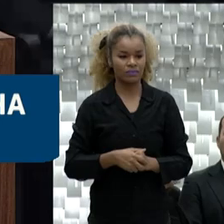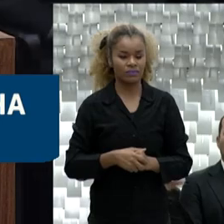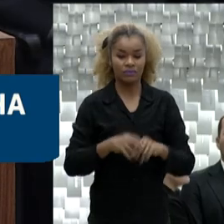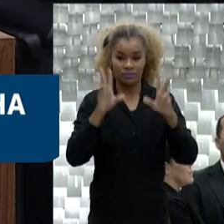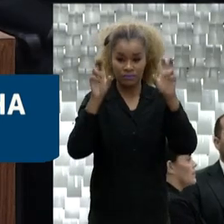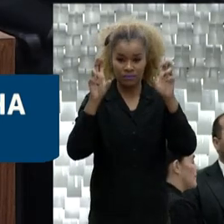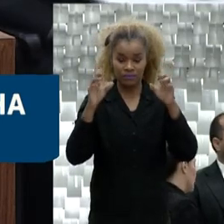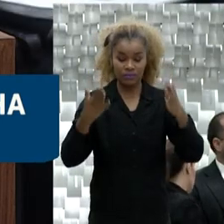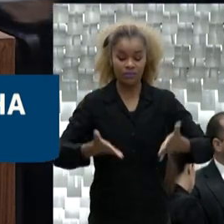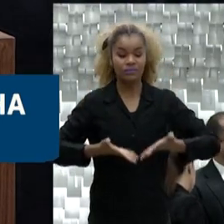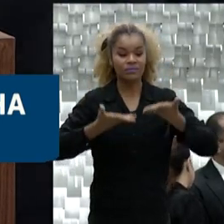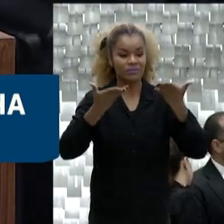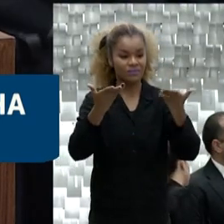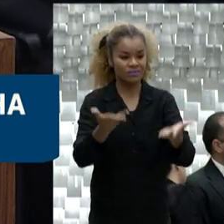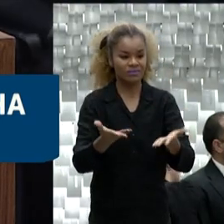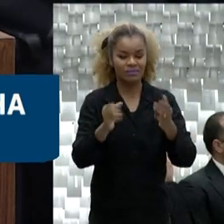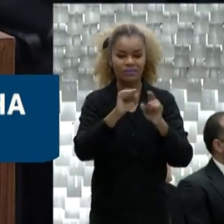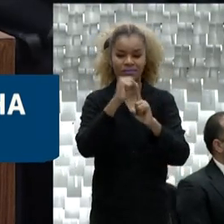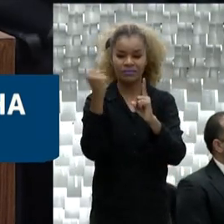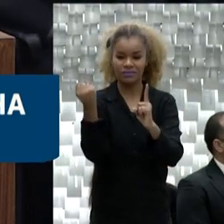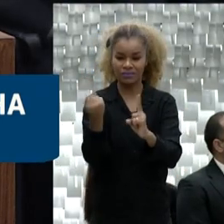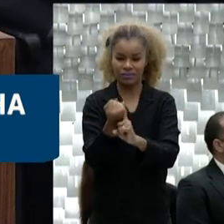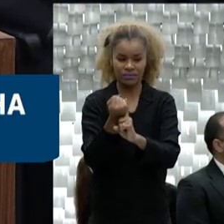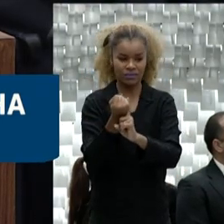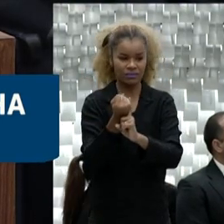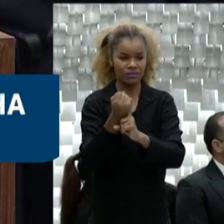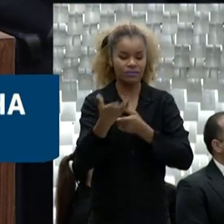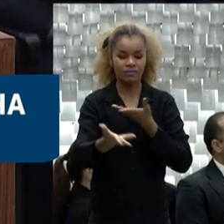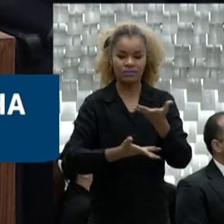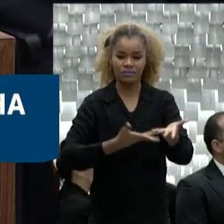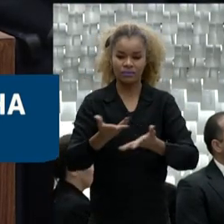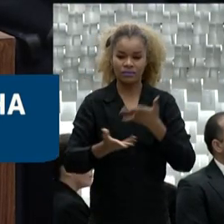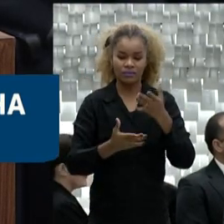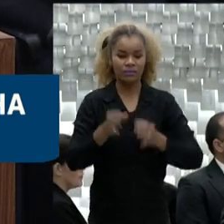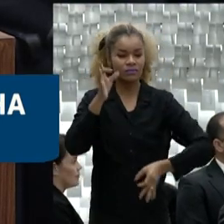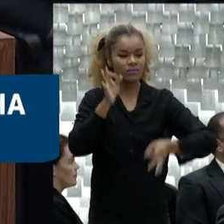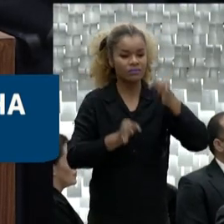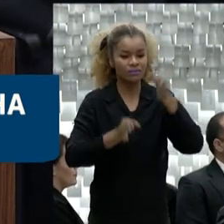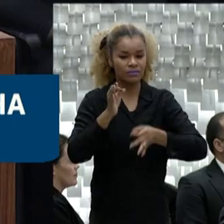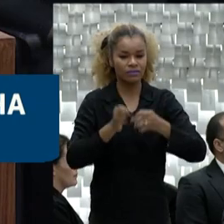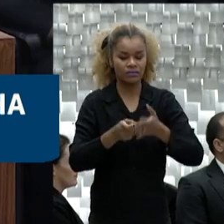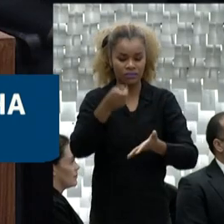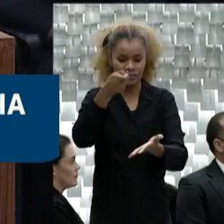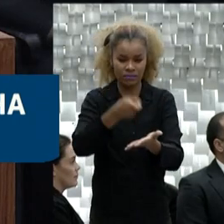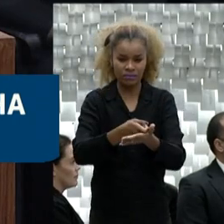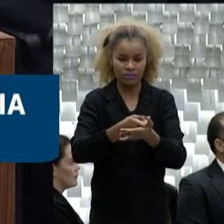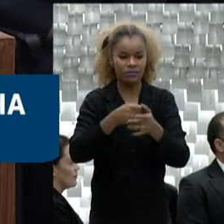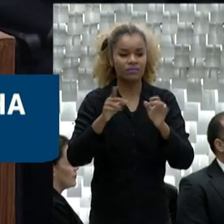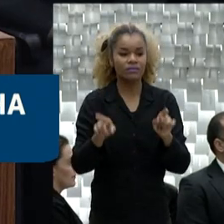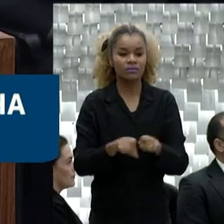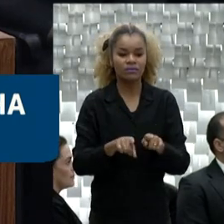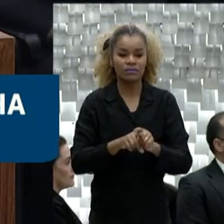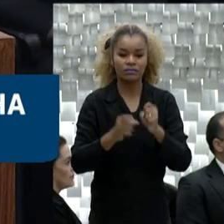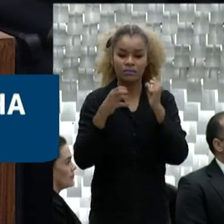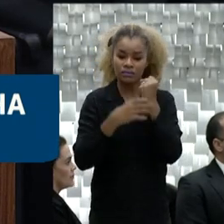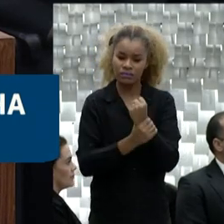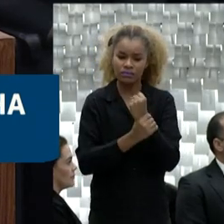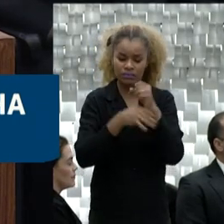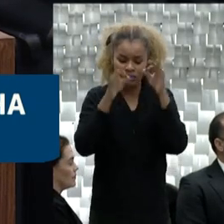Aspas, oferecer à sociedade prestação jurisdicional efetiva,